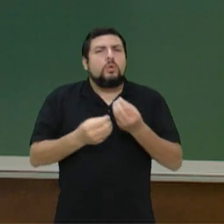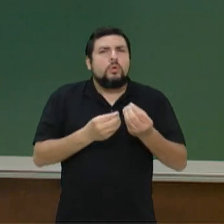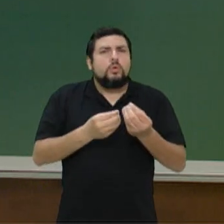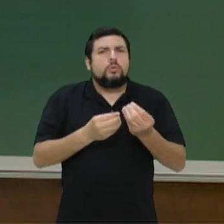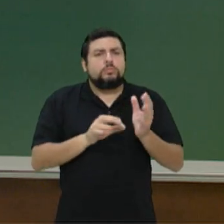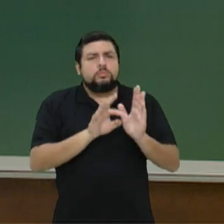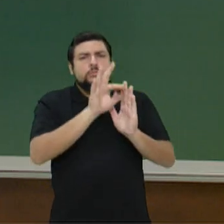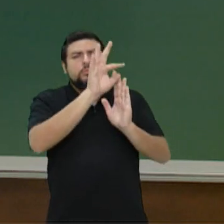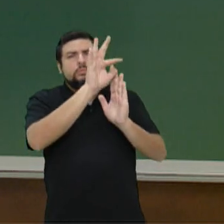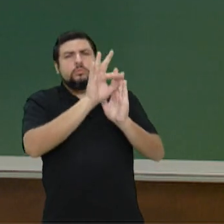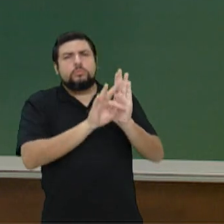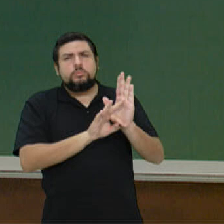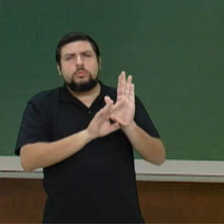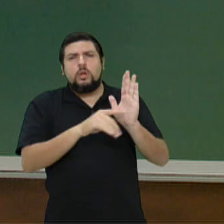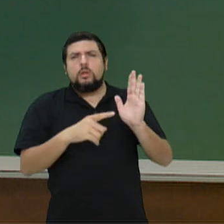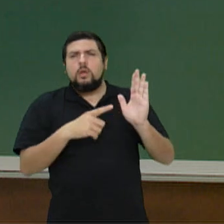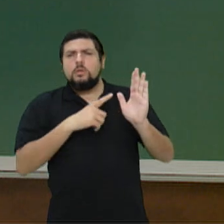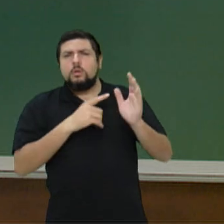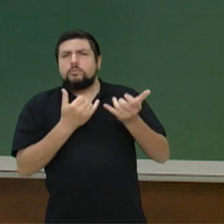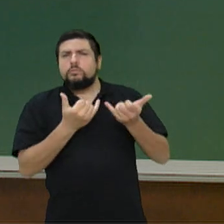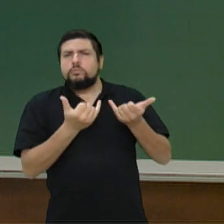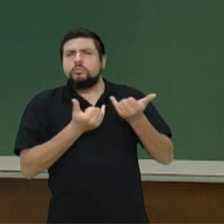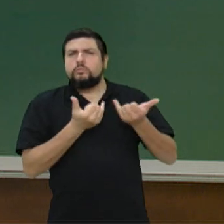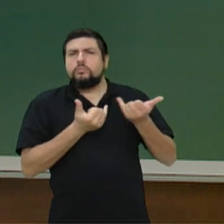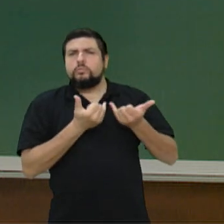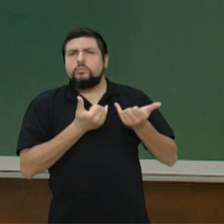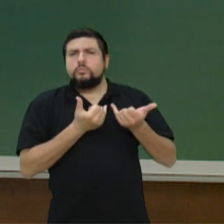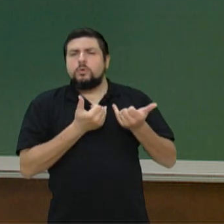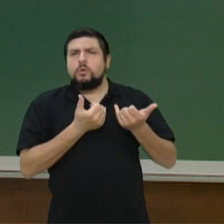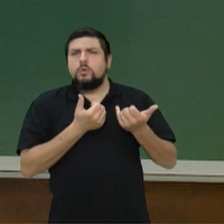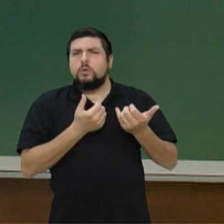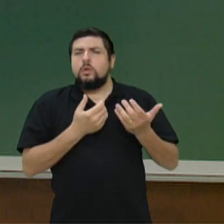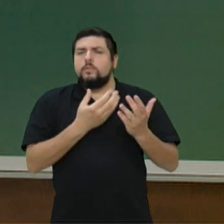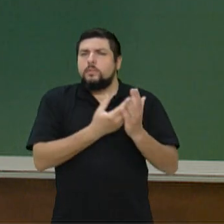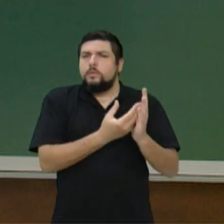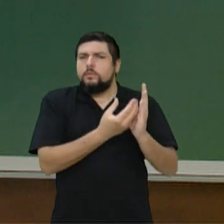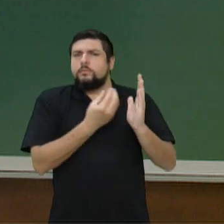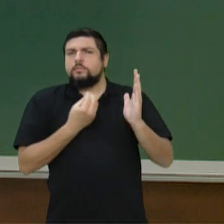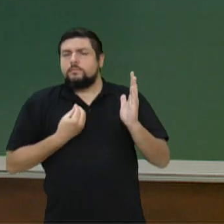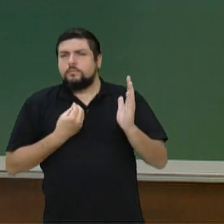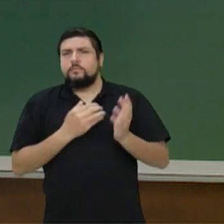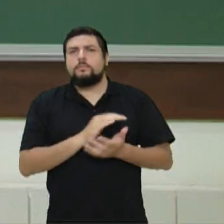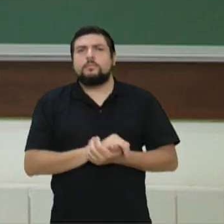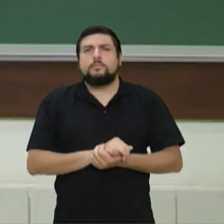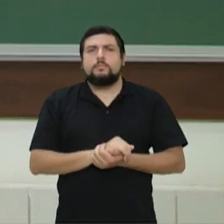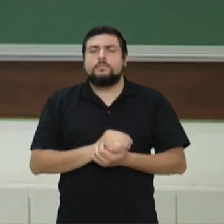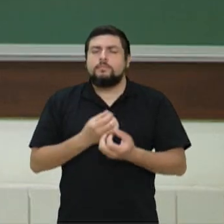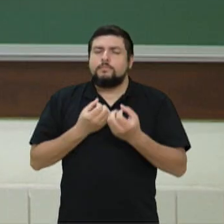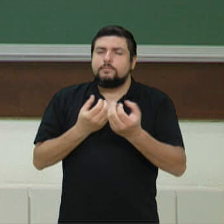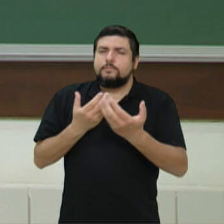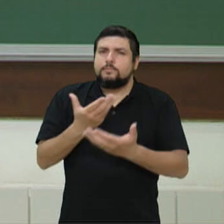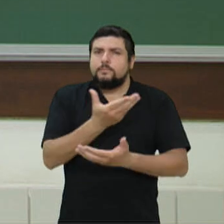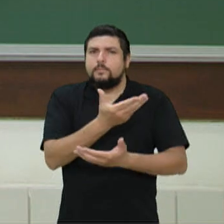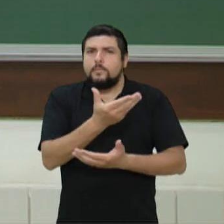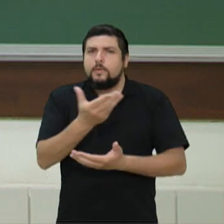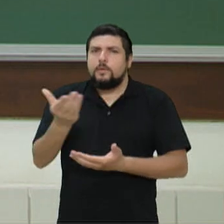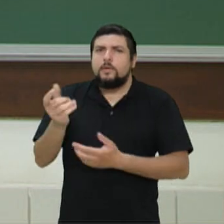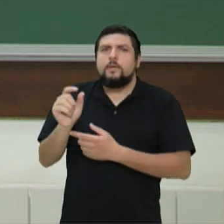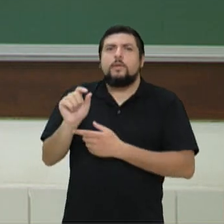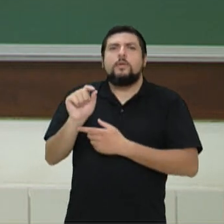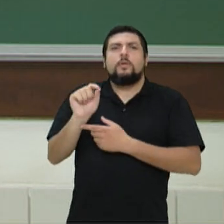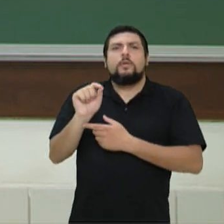que realmente esta reportagem, esse texto, nos trouxe, tá? Desejo a todos